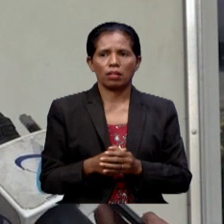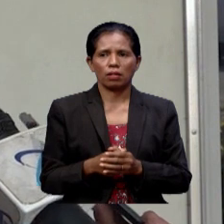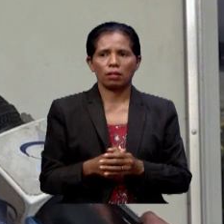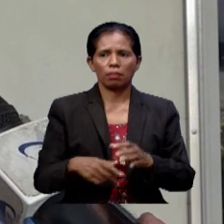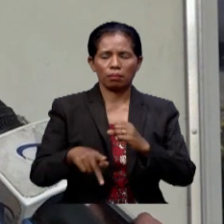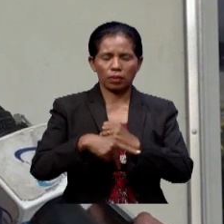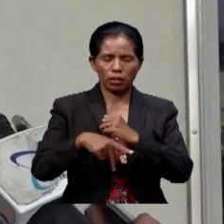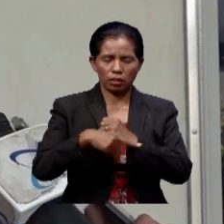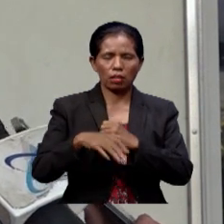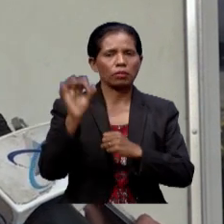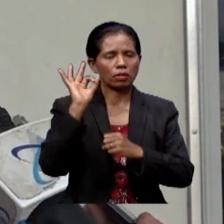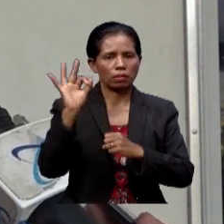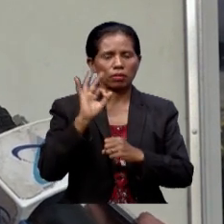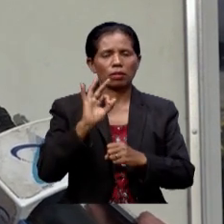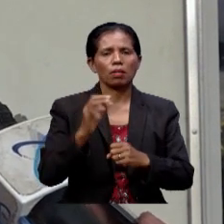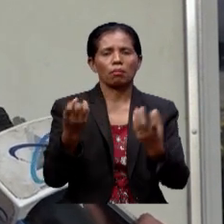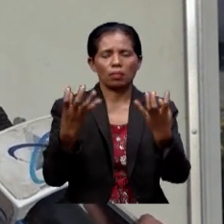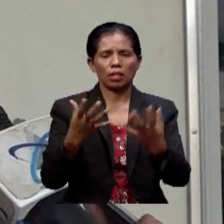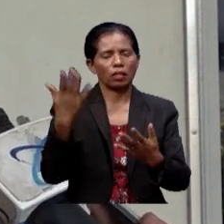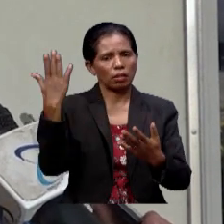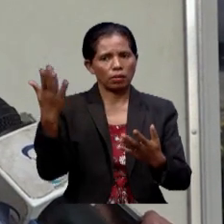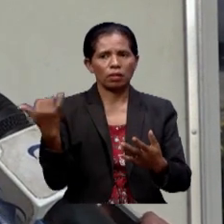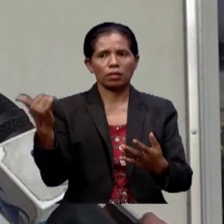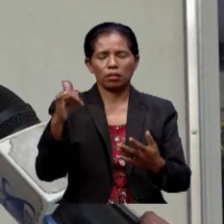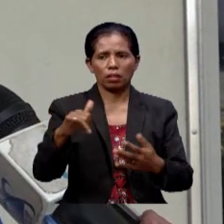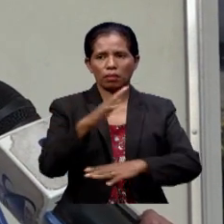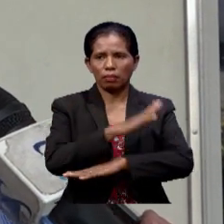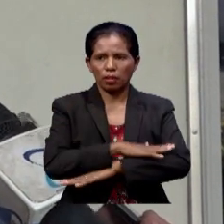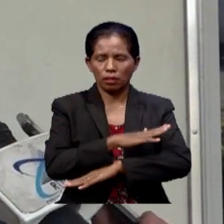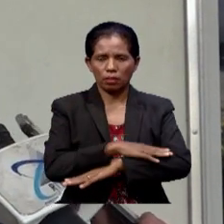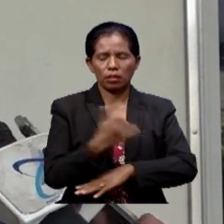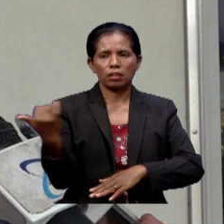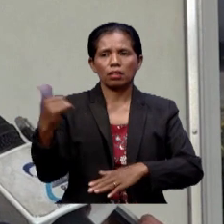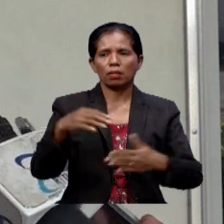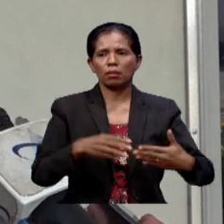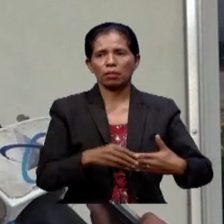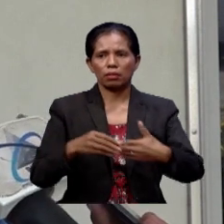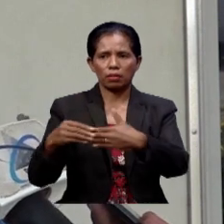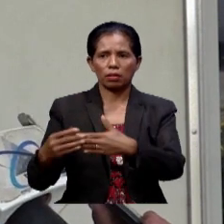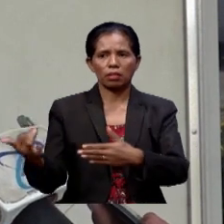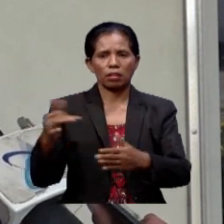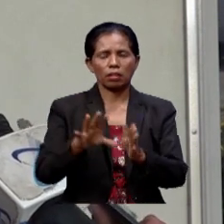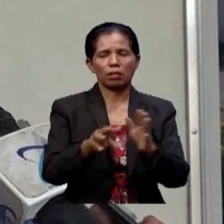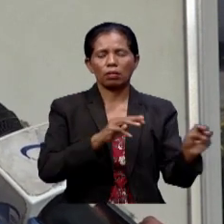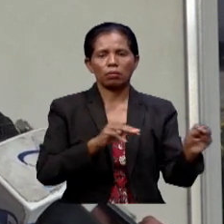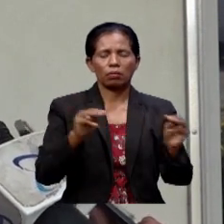Fretilima, que agora a maioria é anima, se era uma mesa, mas se era uma lidera, se era propõe, fale, vê, tu muda